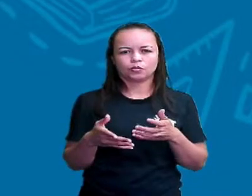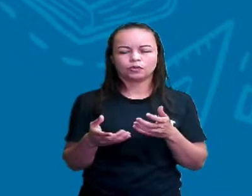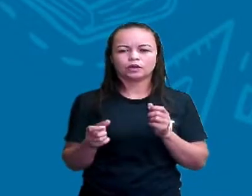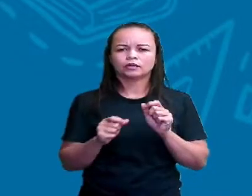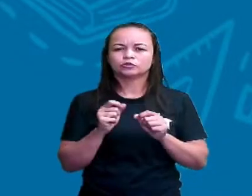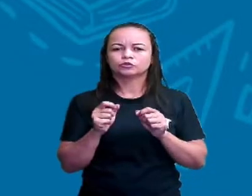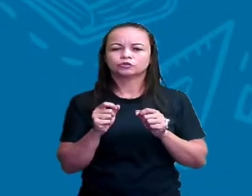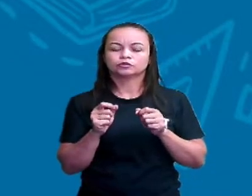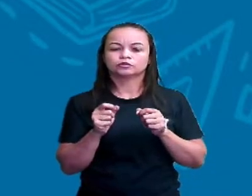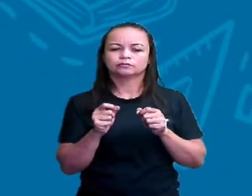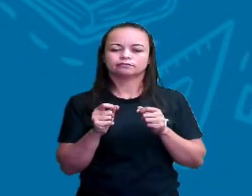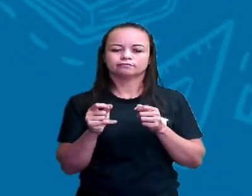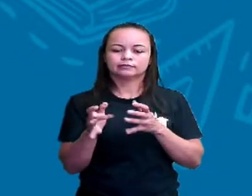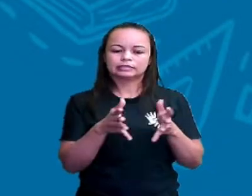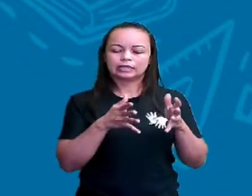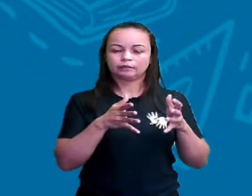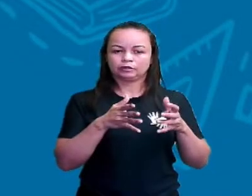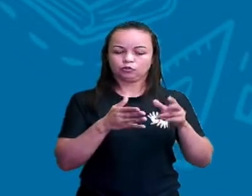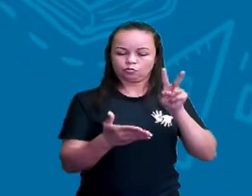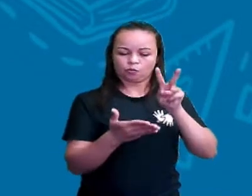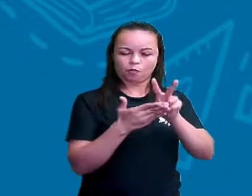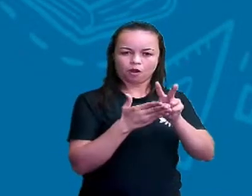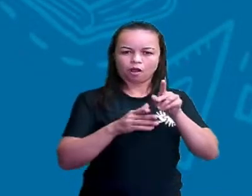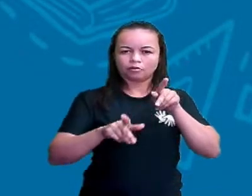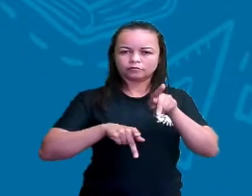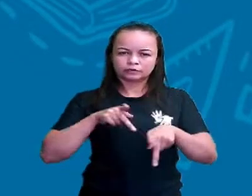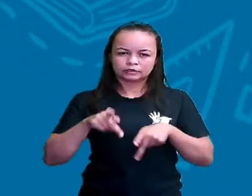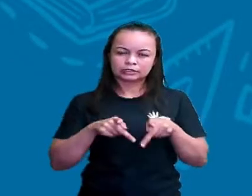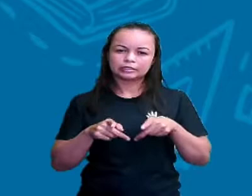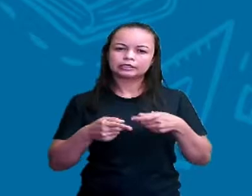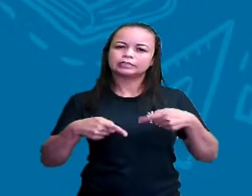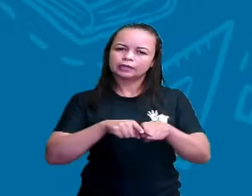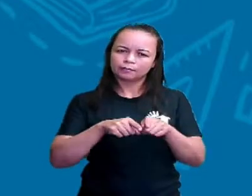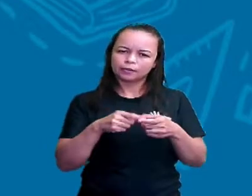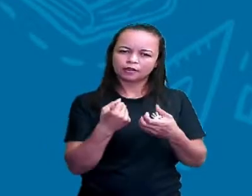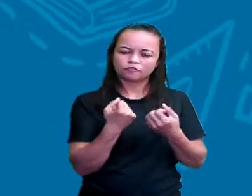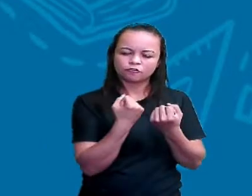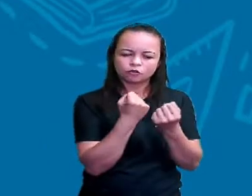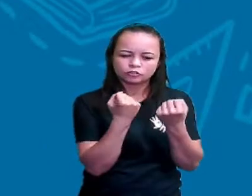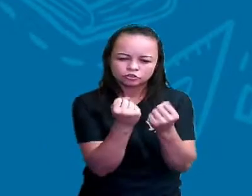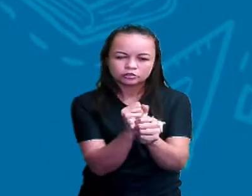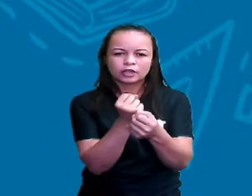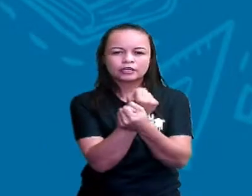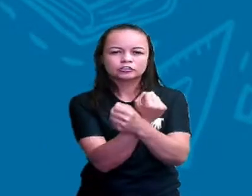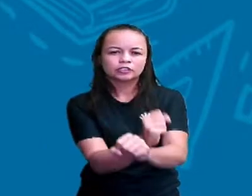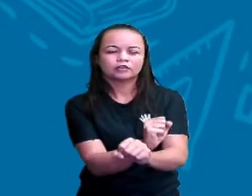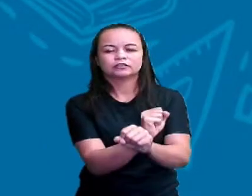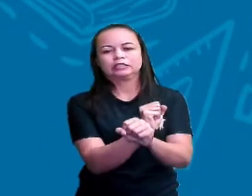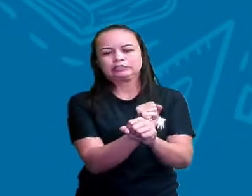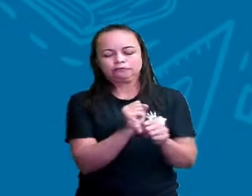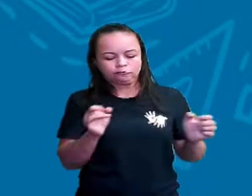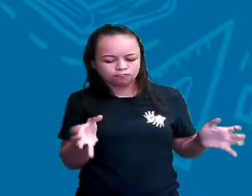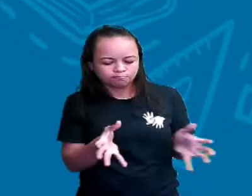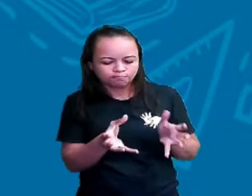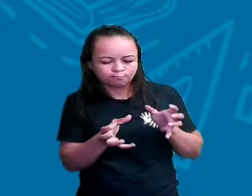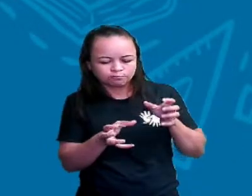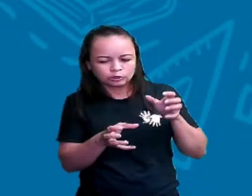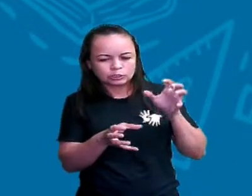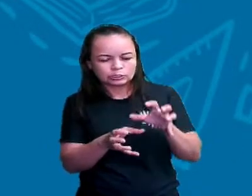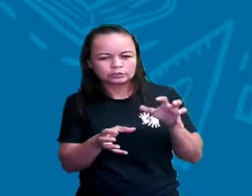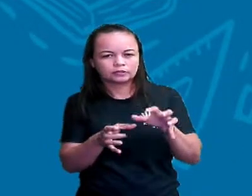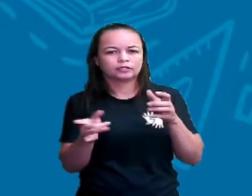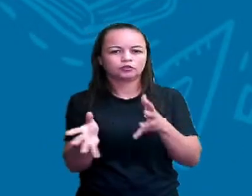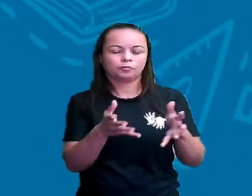da população, do povo indígena, que também foi escravizado, né, foi explorado pelos